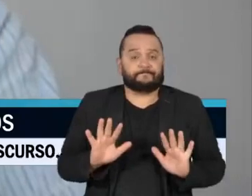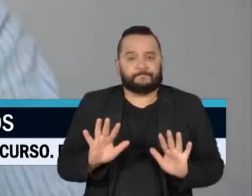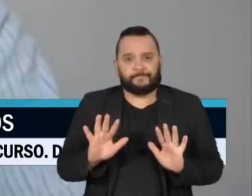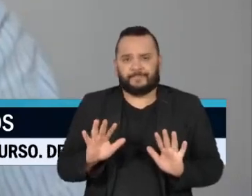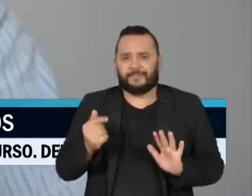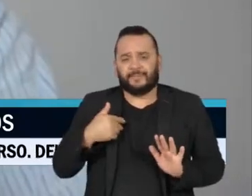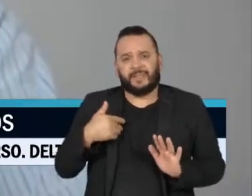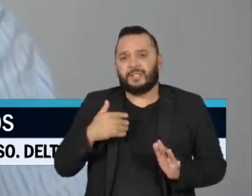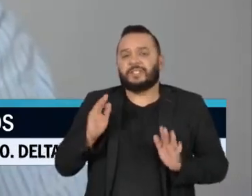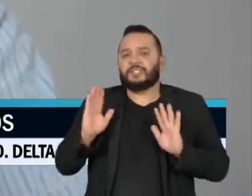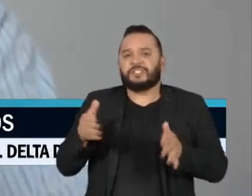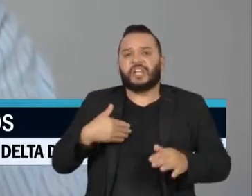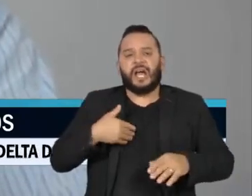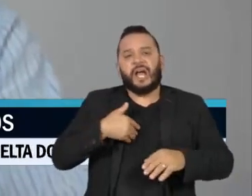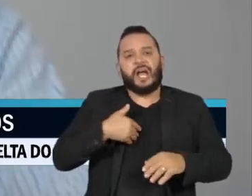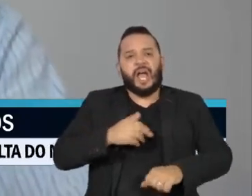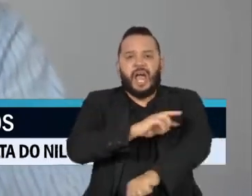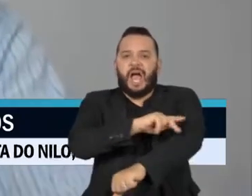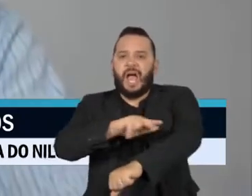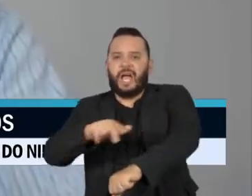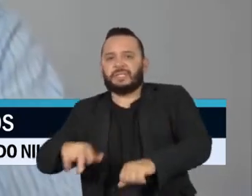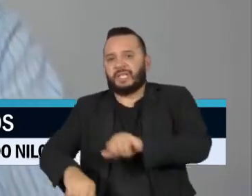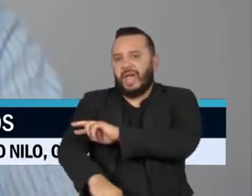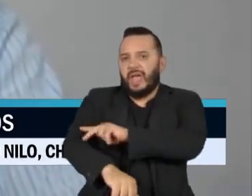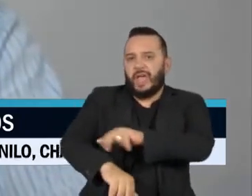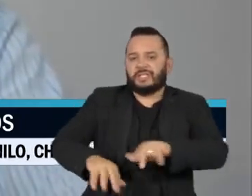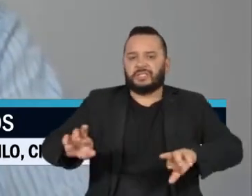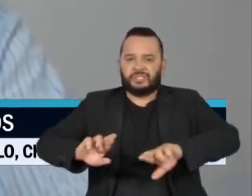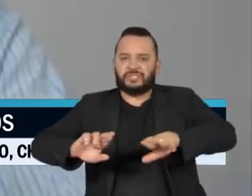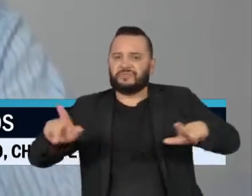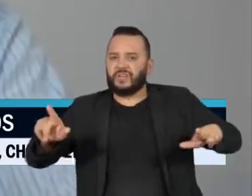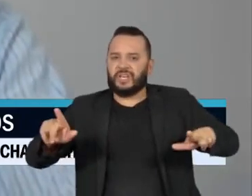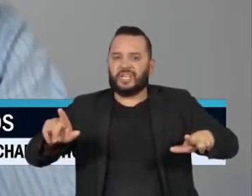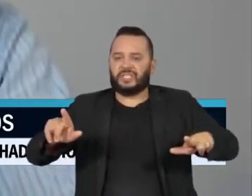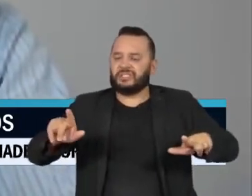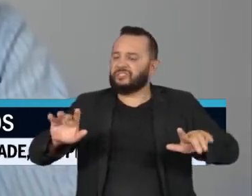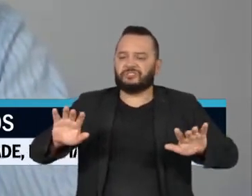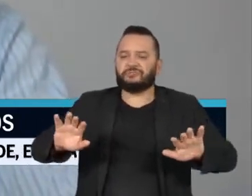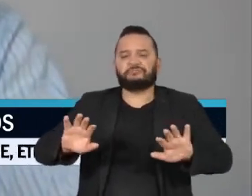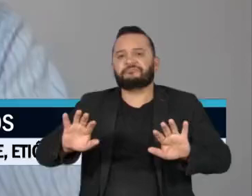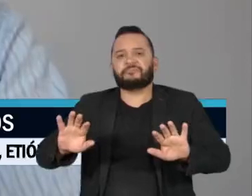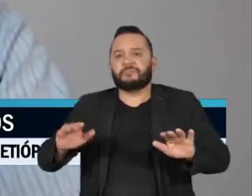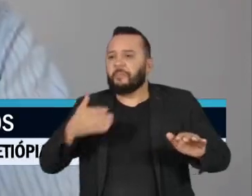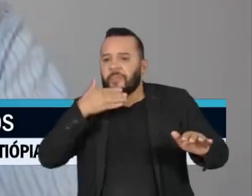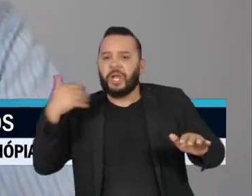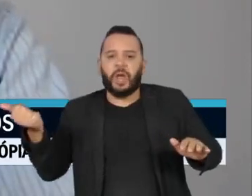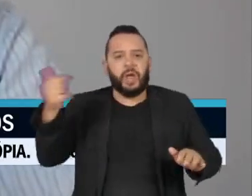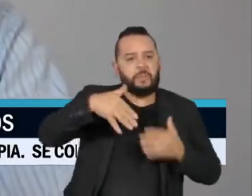dessas diferenças raciais, objetivamente elas existem. E as políticas